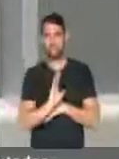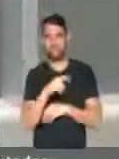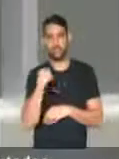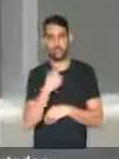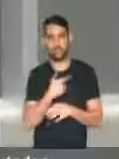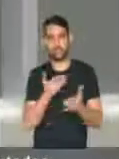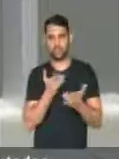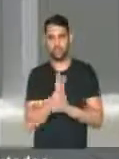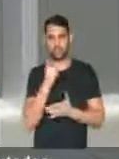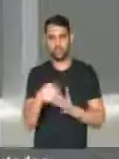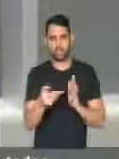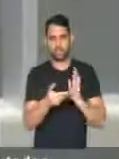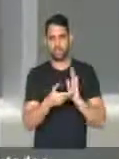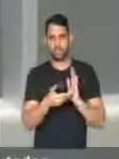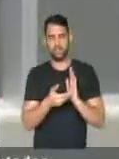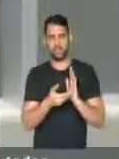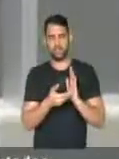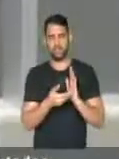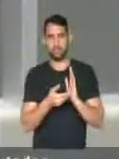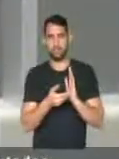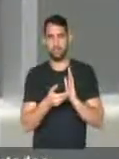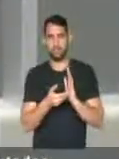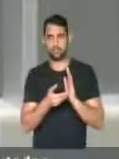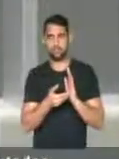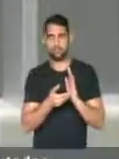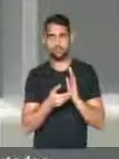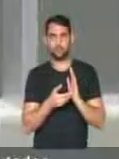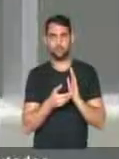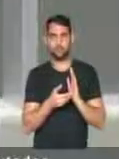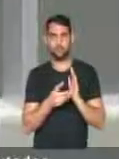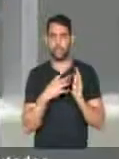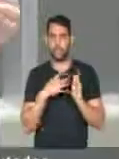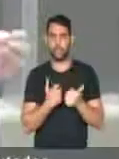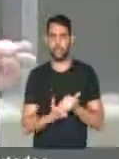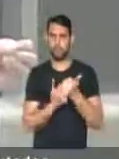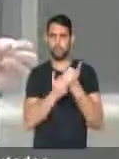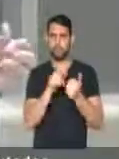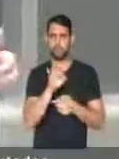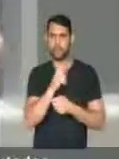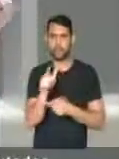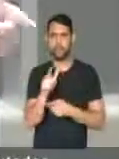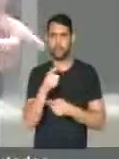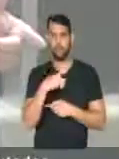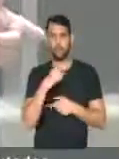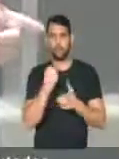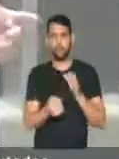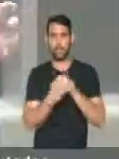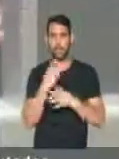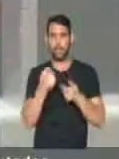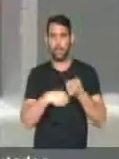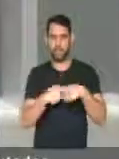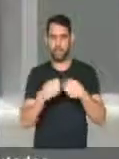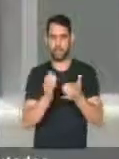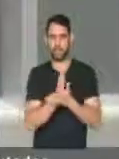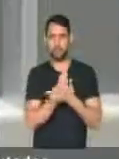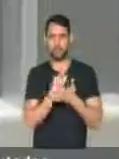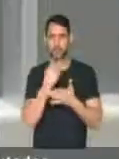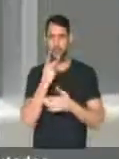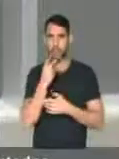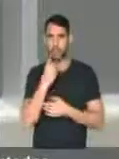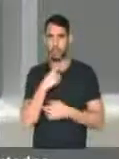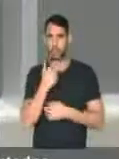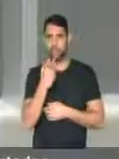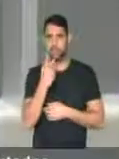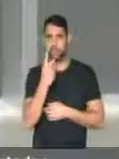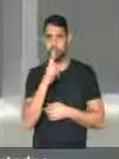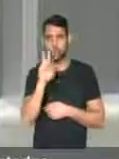nós aprovamos aqui nessa casa não é esse benefício fiscal pode gerar emprego e renda e aí eu tô